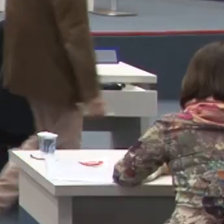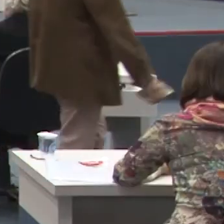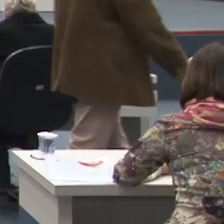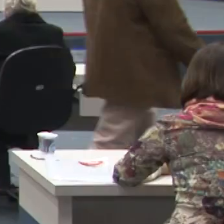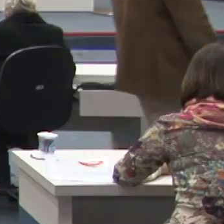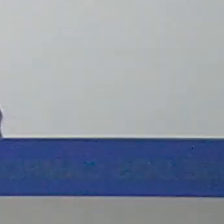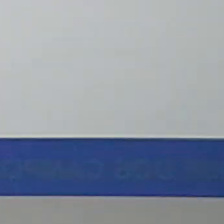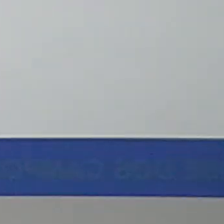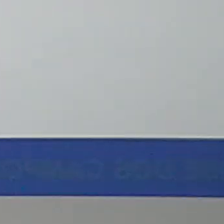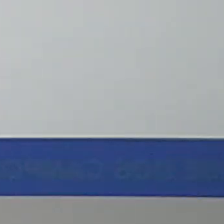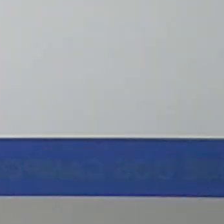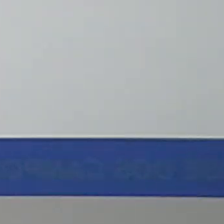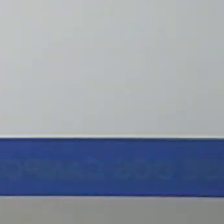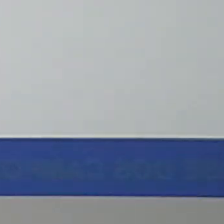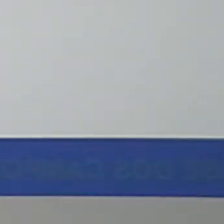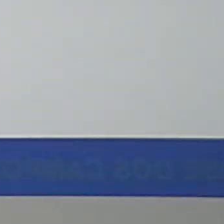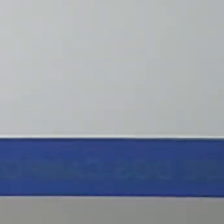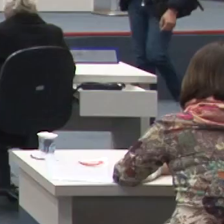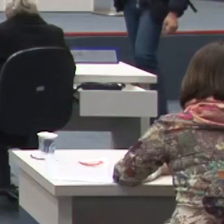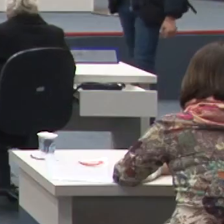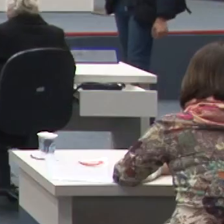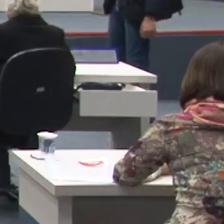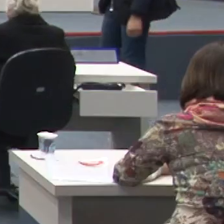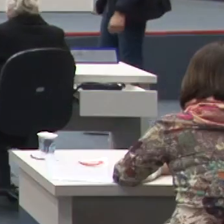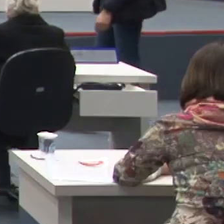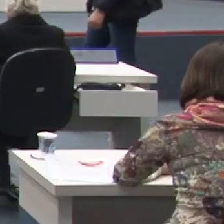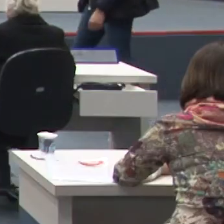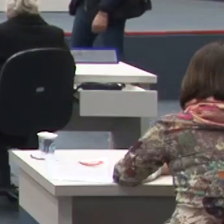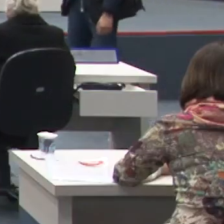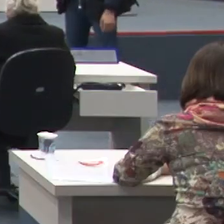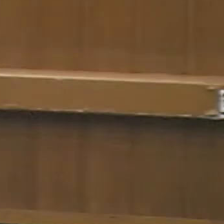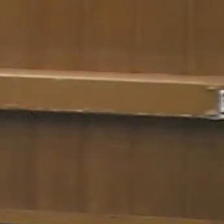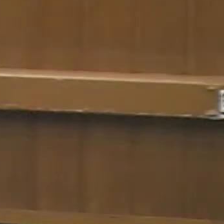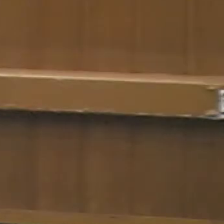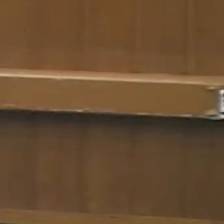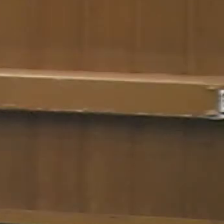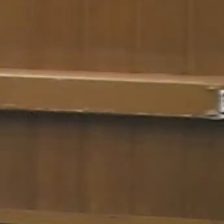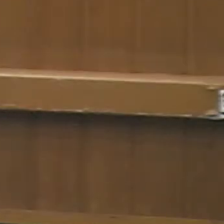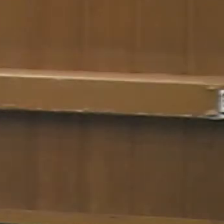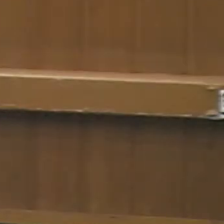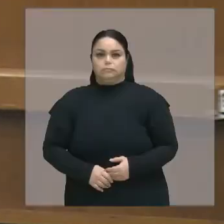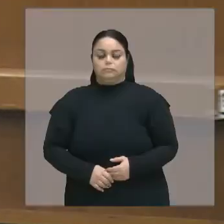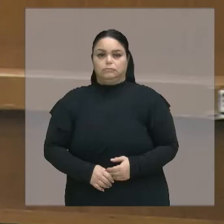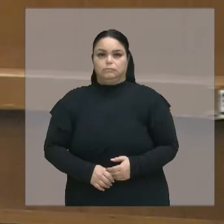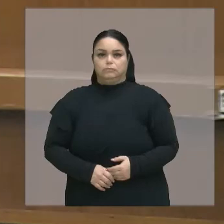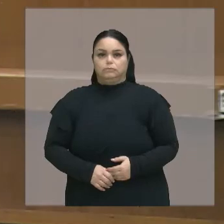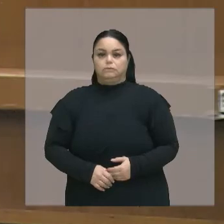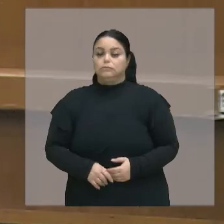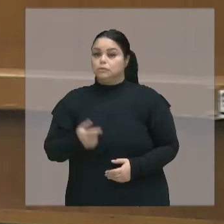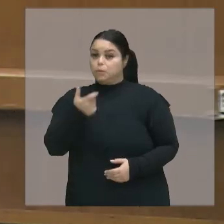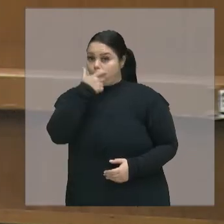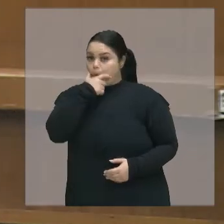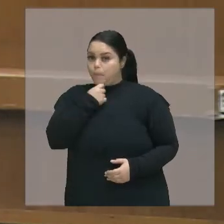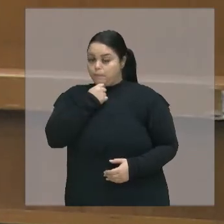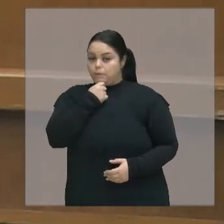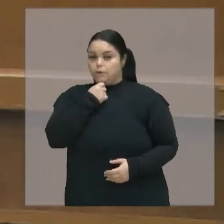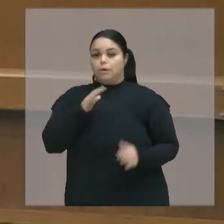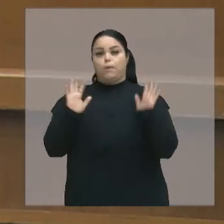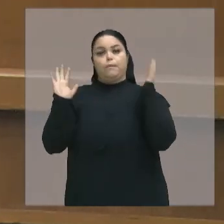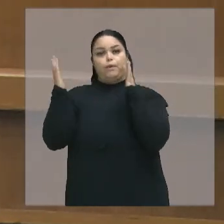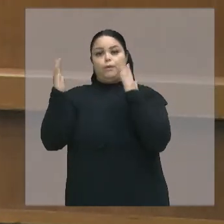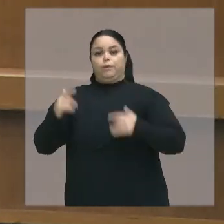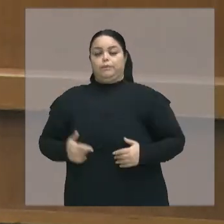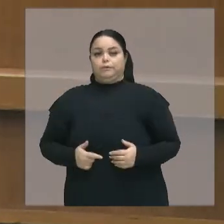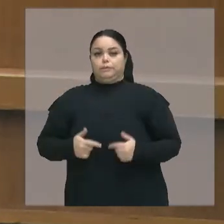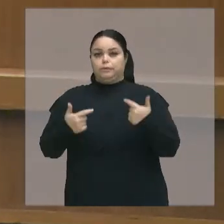Com a palavra, o vereador Roberto do Eleven. Senhor presidente, também não poderia deixar de parabenizar esses guerreiros, desde